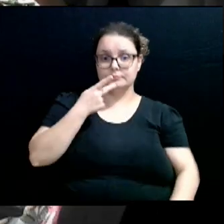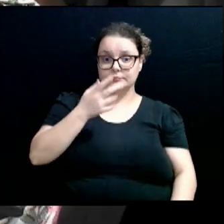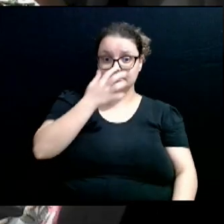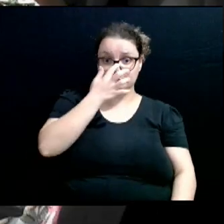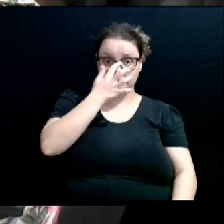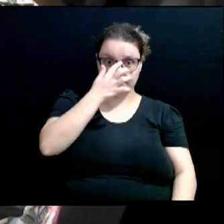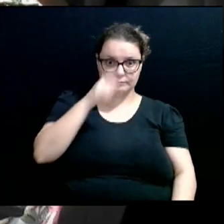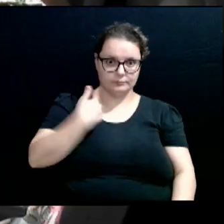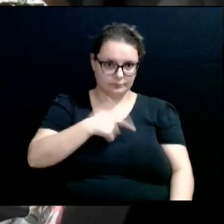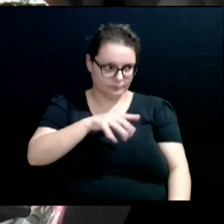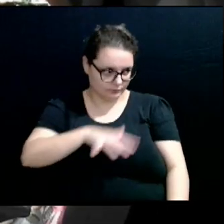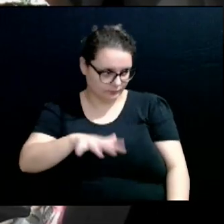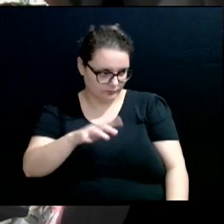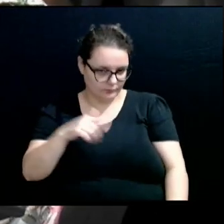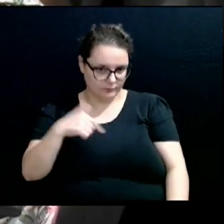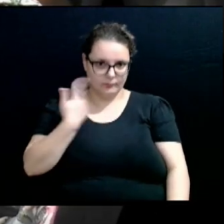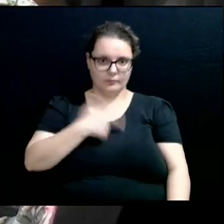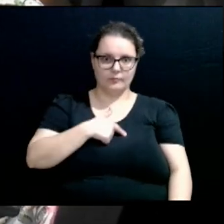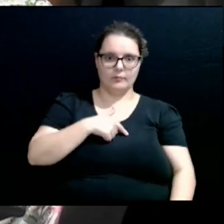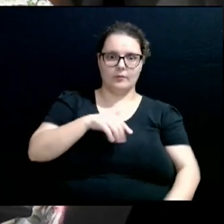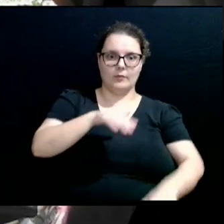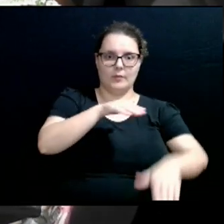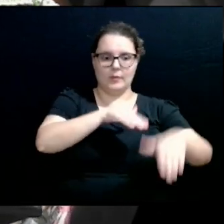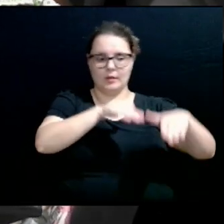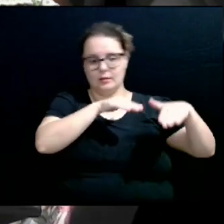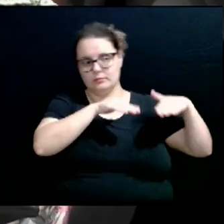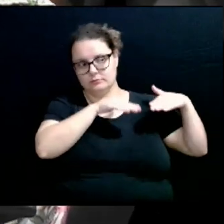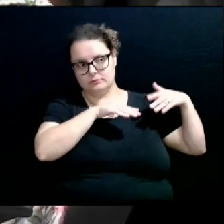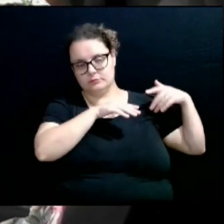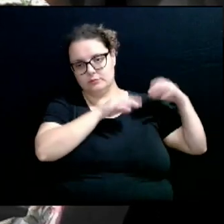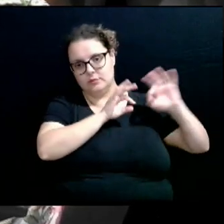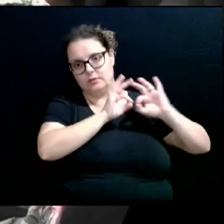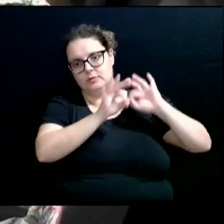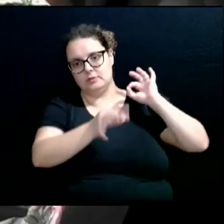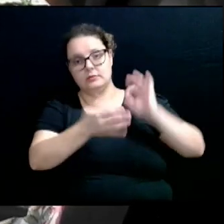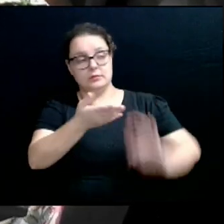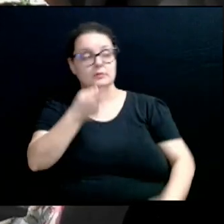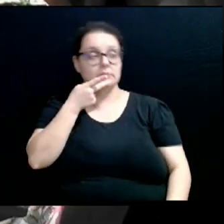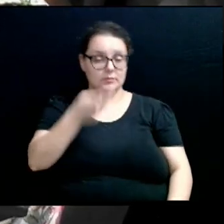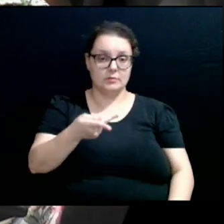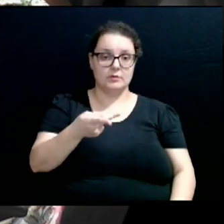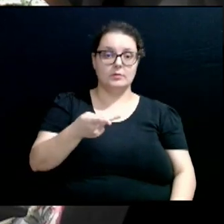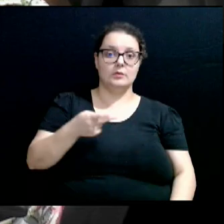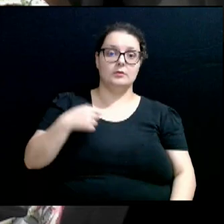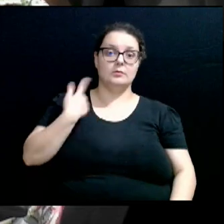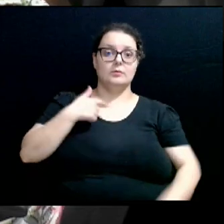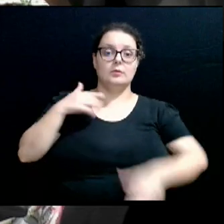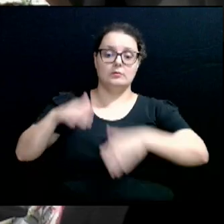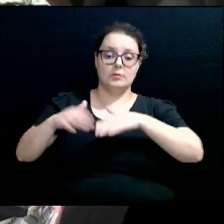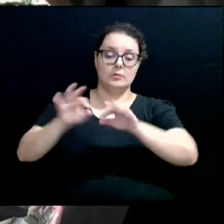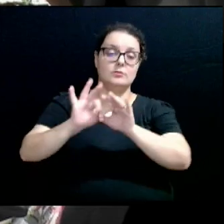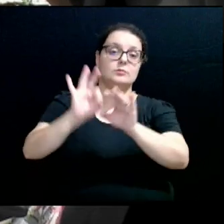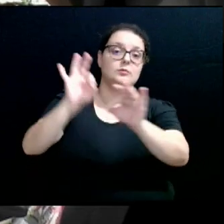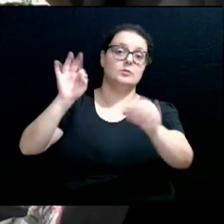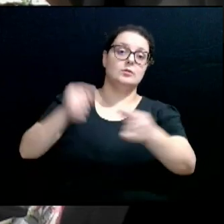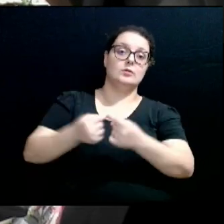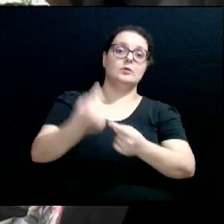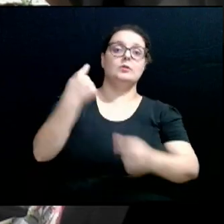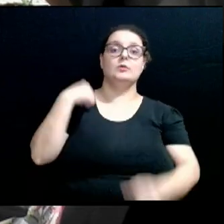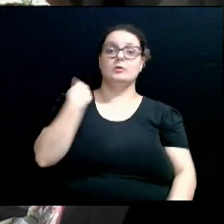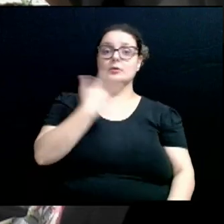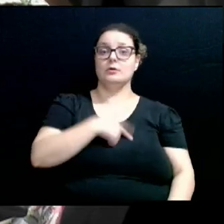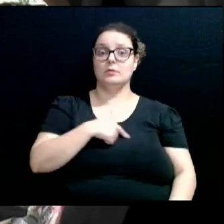nossos passos vêm de longe. Você bem trouxe isso. Sim. Né? Os nossos passos vêm de longe. E os passos que nós estamos trilhando nesse